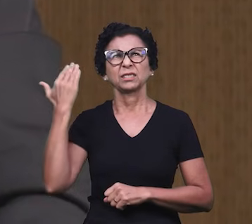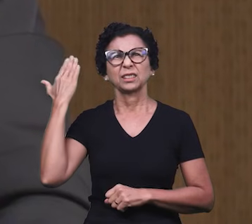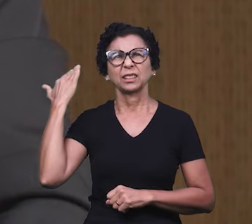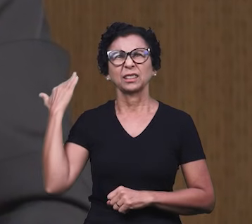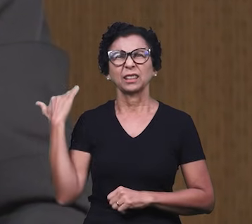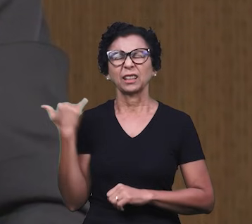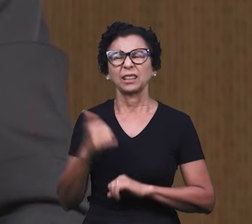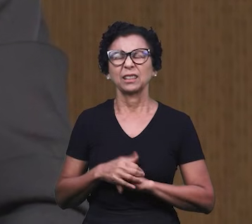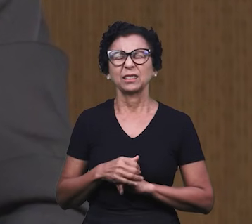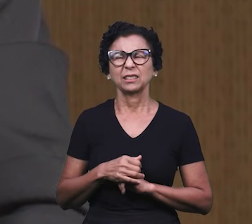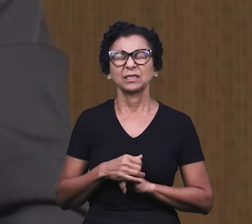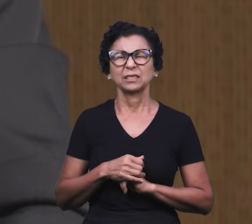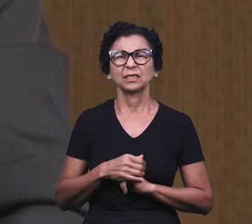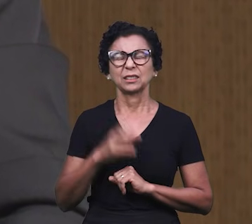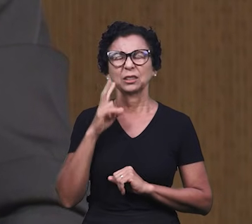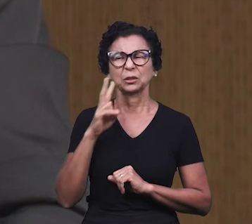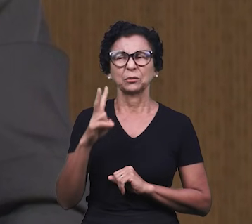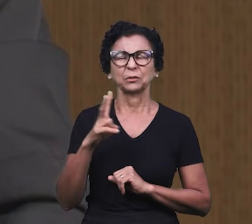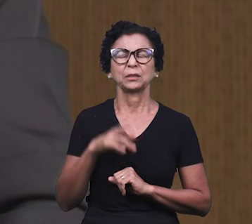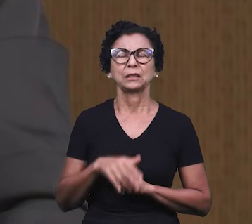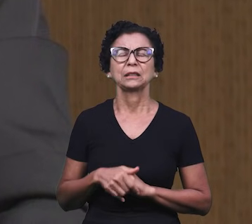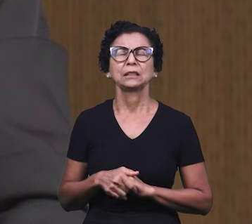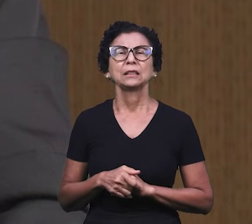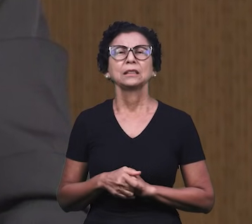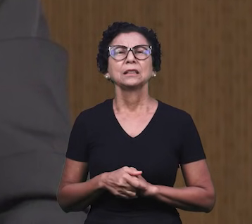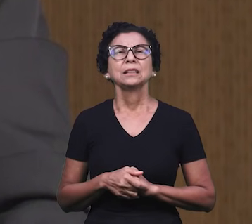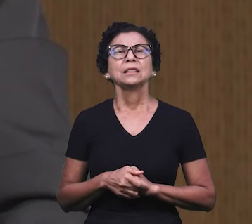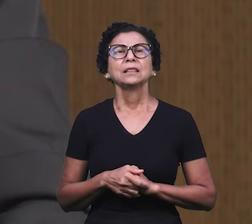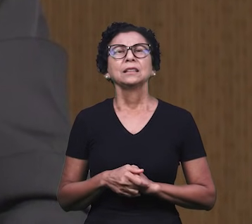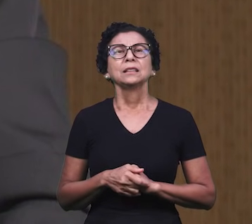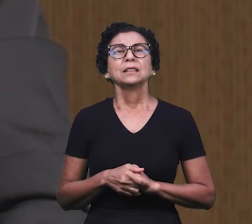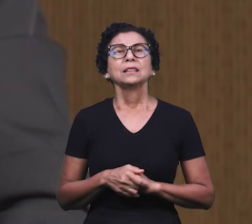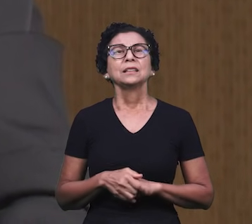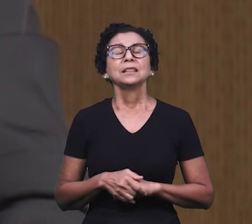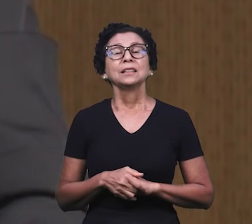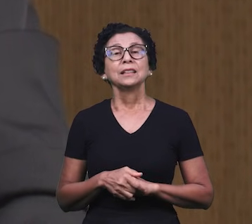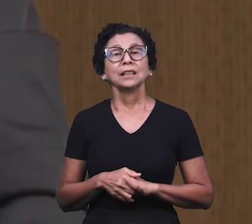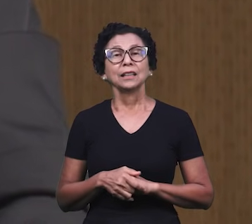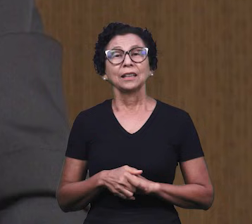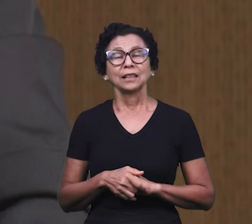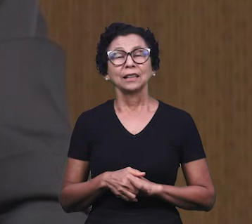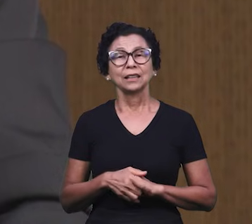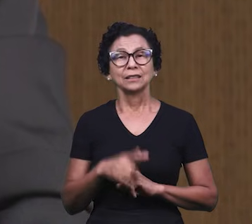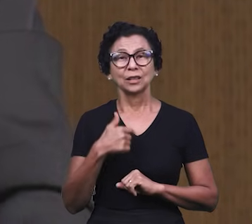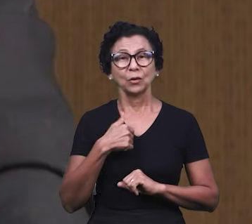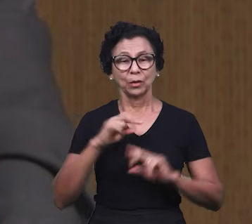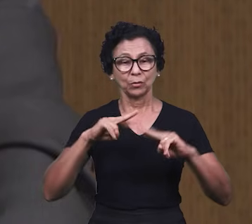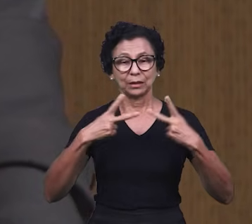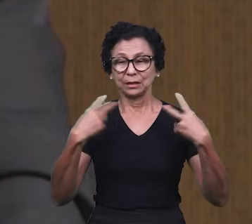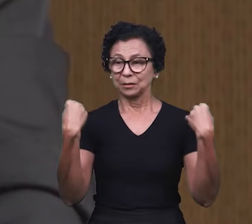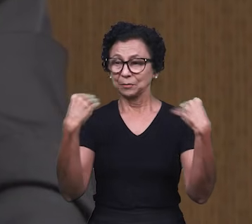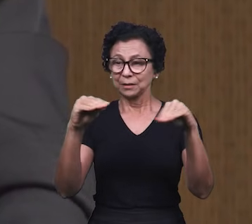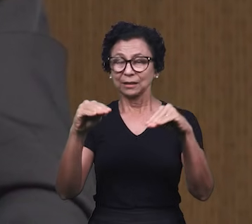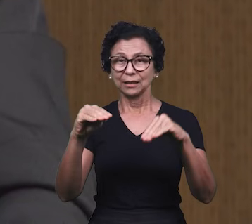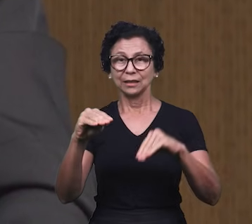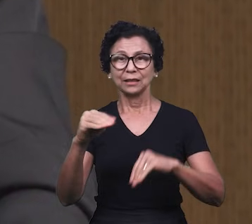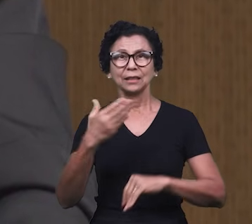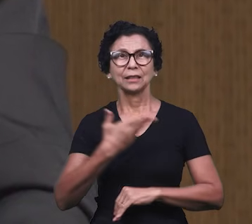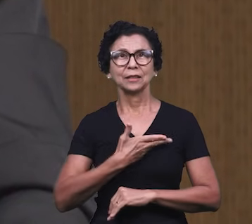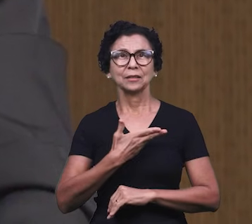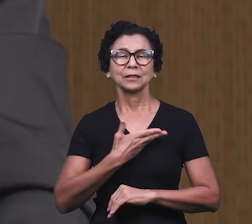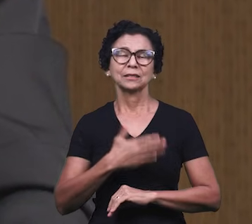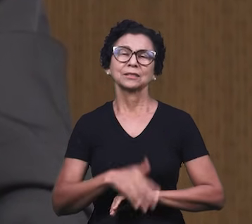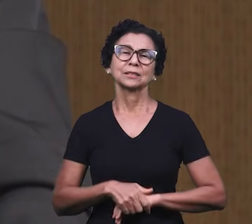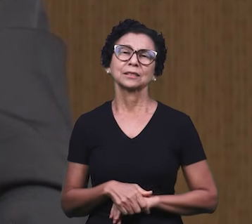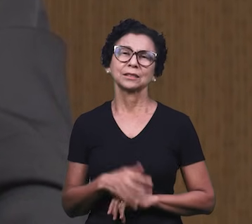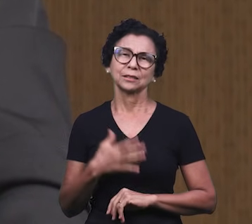Eu era subordinado à minha função, né? E eu mandei para ele. Ele é muito meu amigo, uma pessoa que tem um carinho